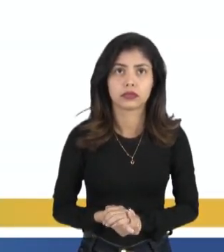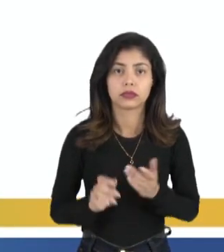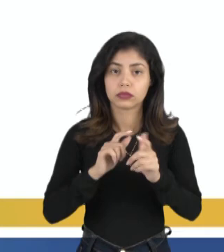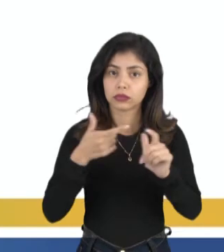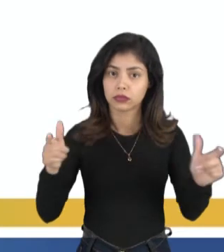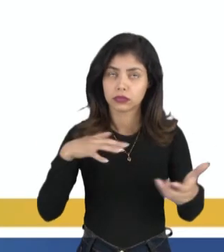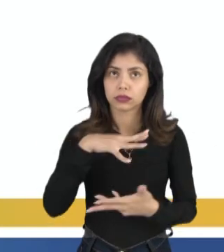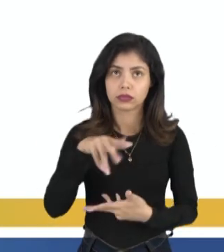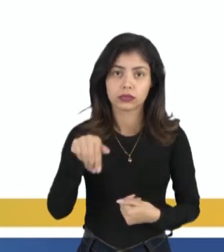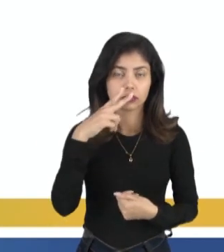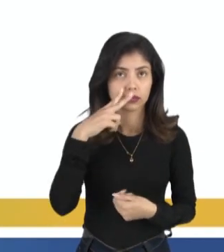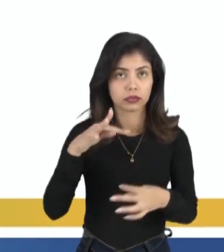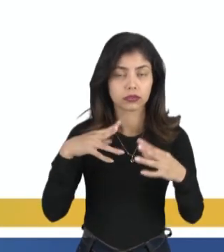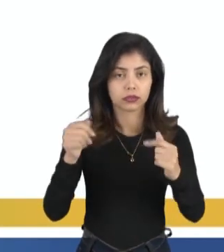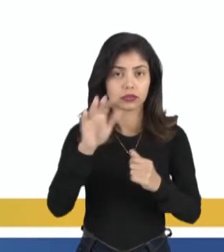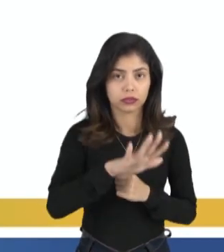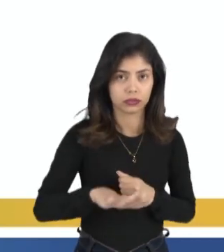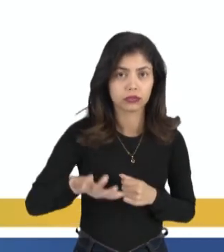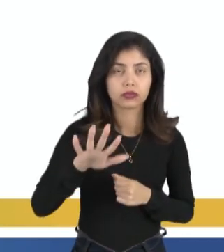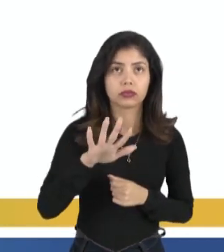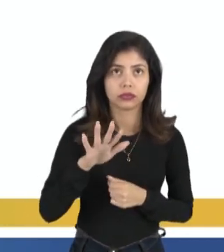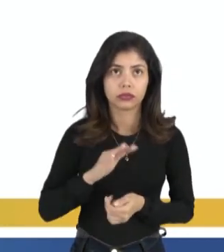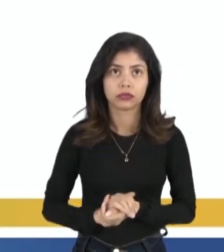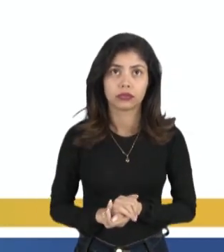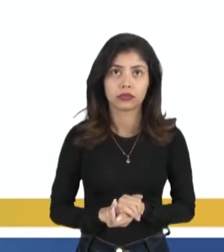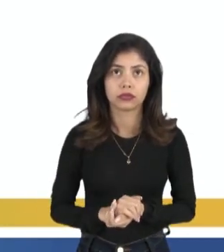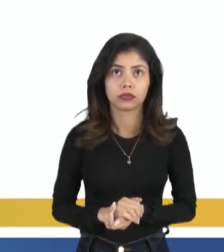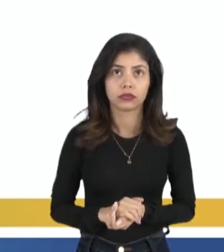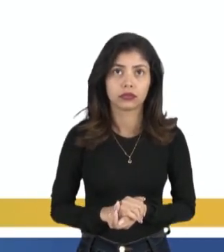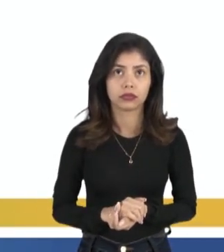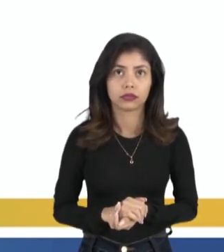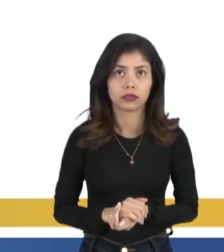Terra é maior, seria visível para todo um lado